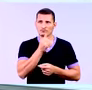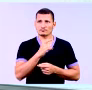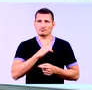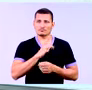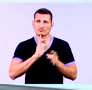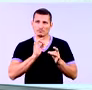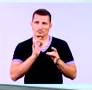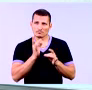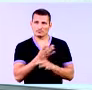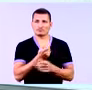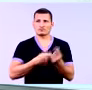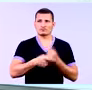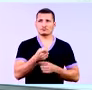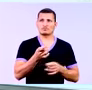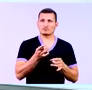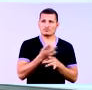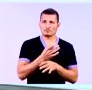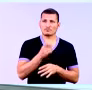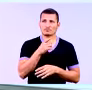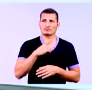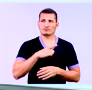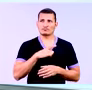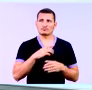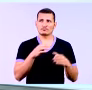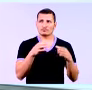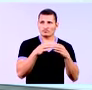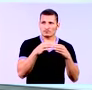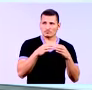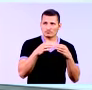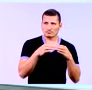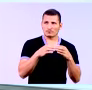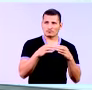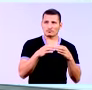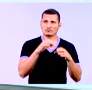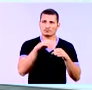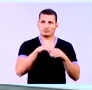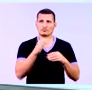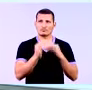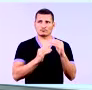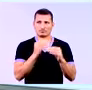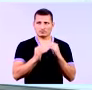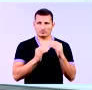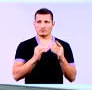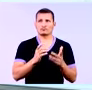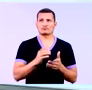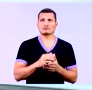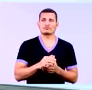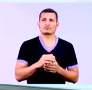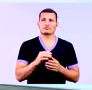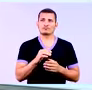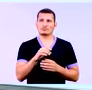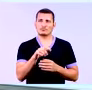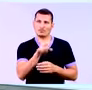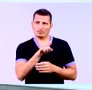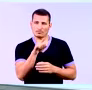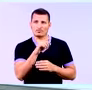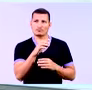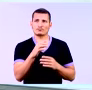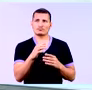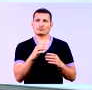com sucesso. Então, você tem um conjunto de comandos que foram executados sobre a base de dados, que esses comandos procederão